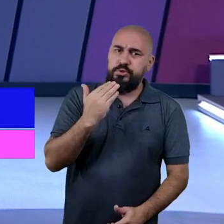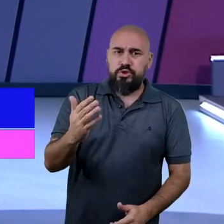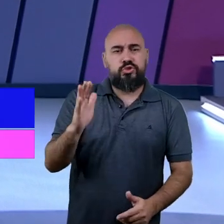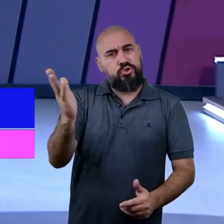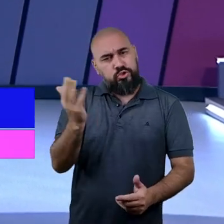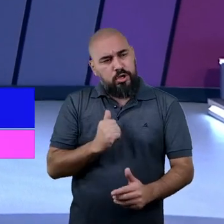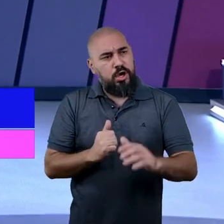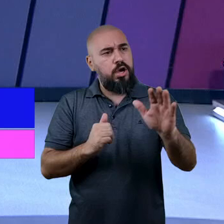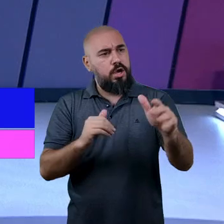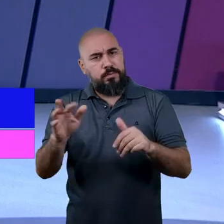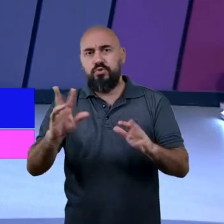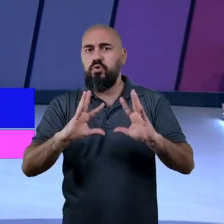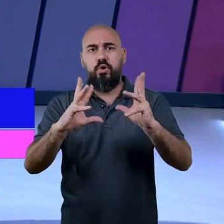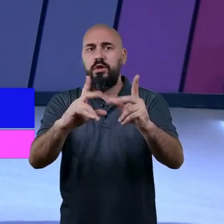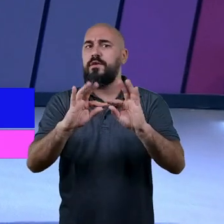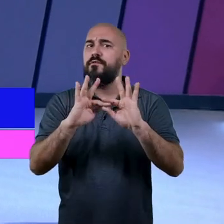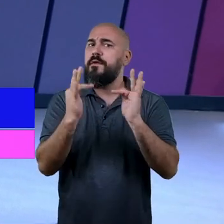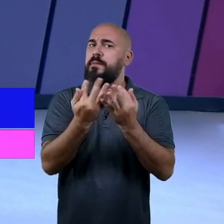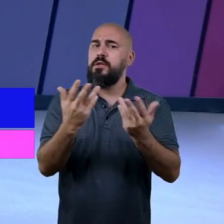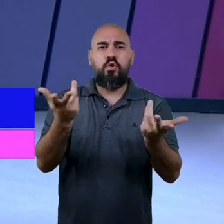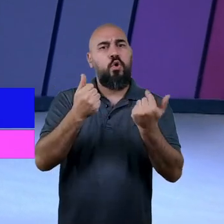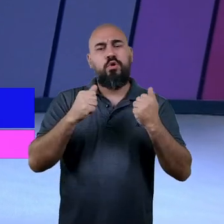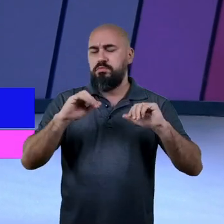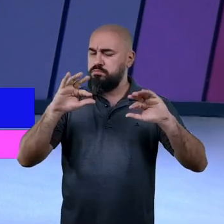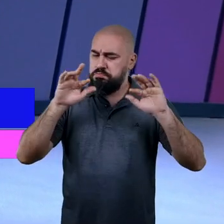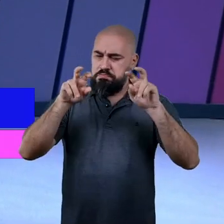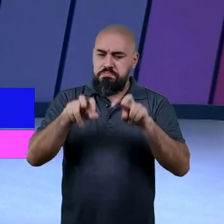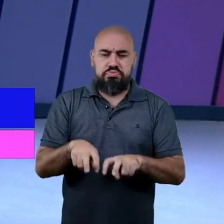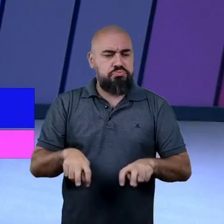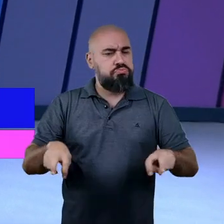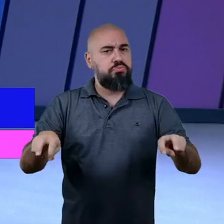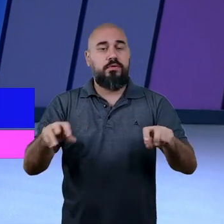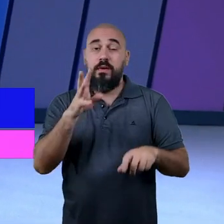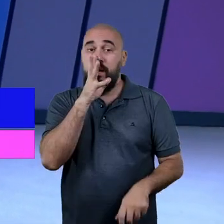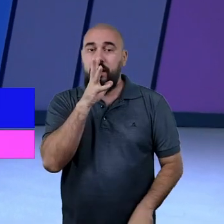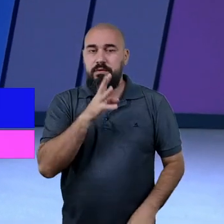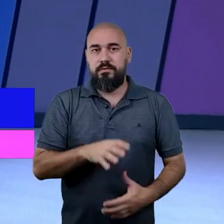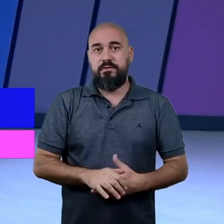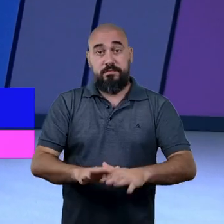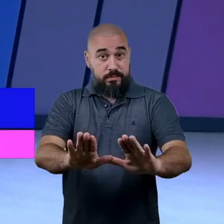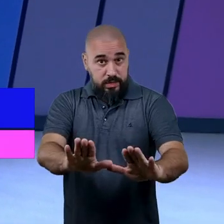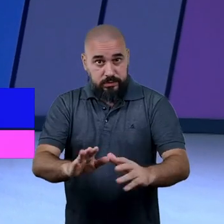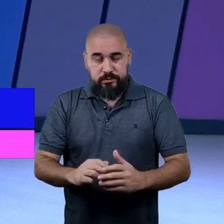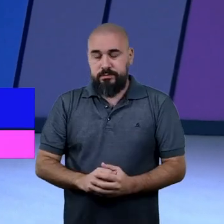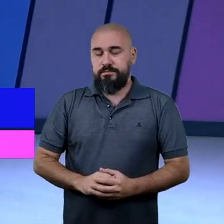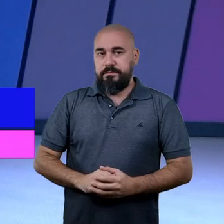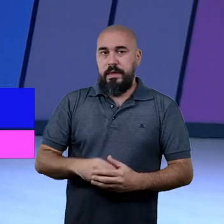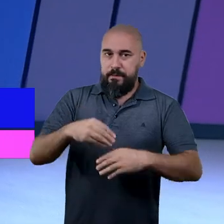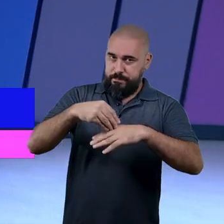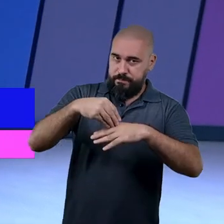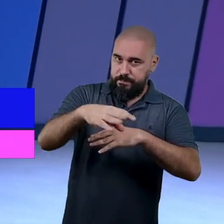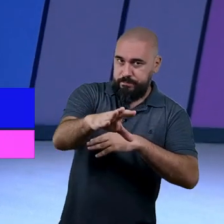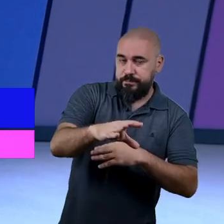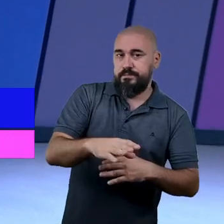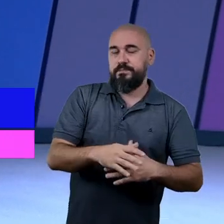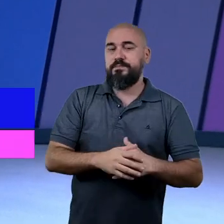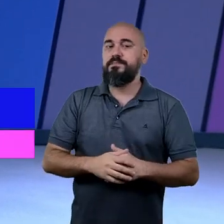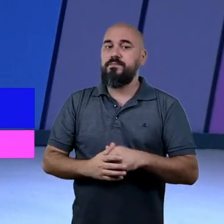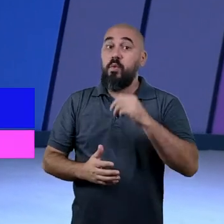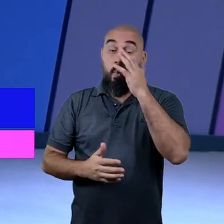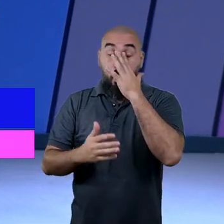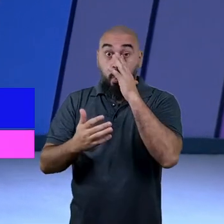chama agora, porque o tema aqui vai ser muito especial. Mas antes de eu entrar no tema, deixa eu só te explicar